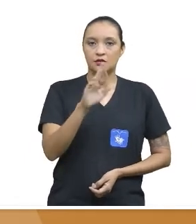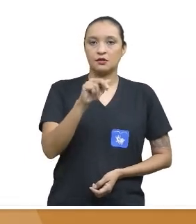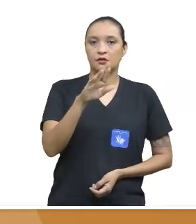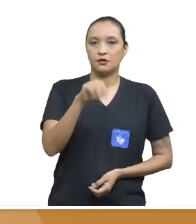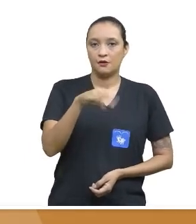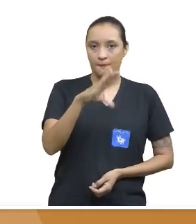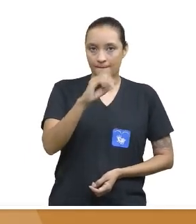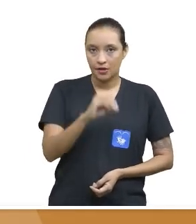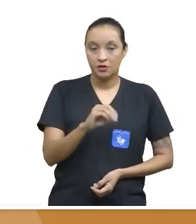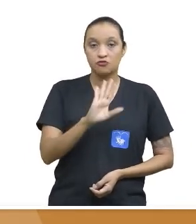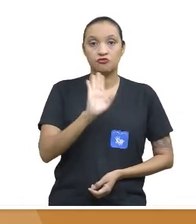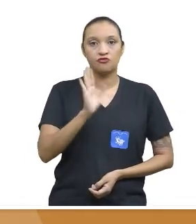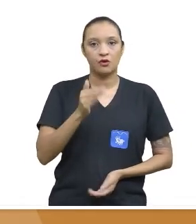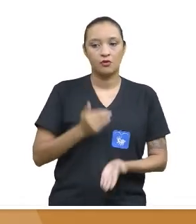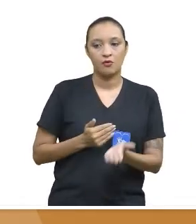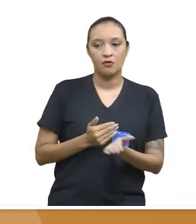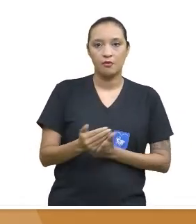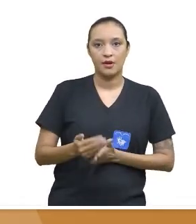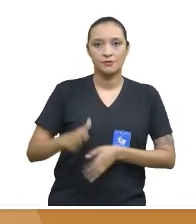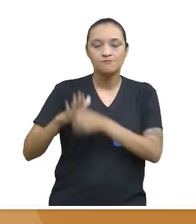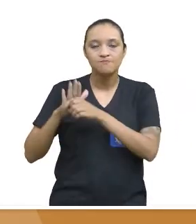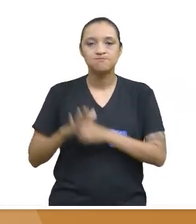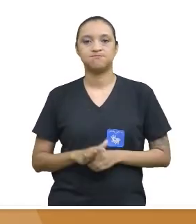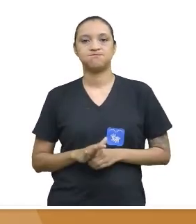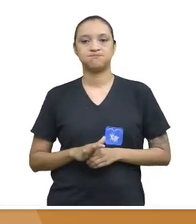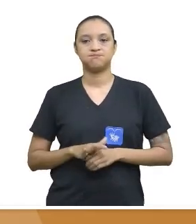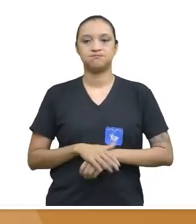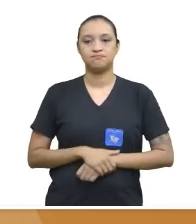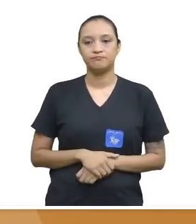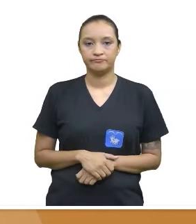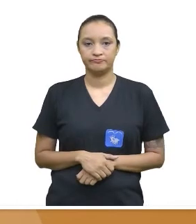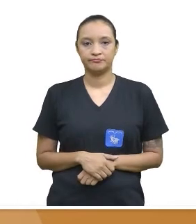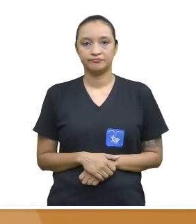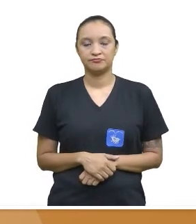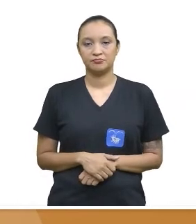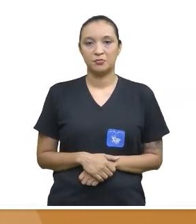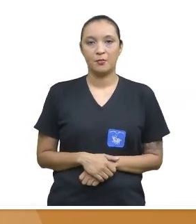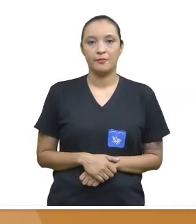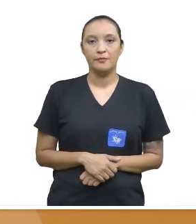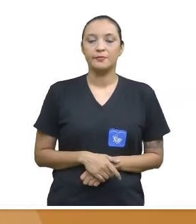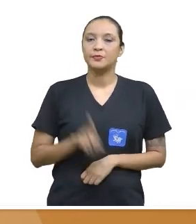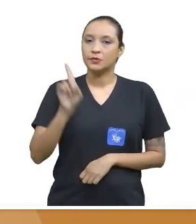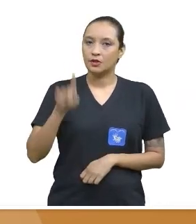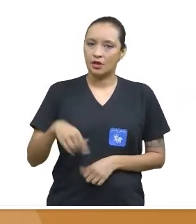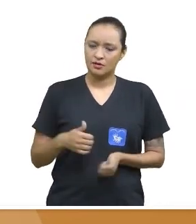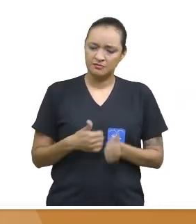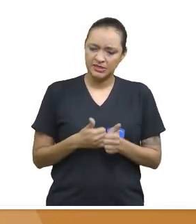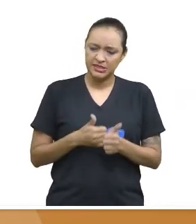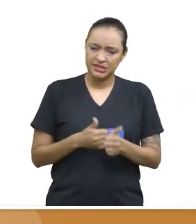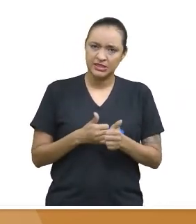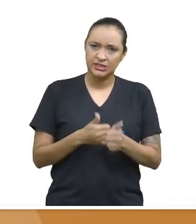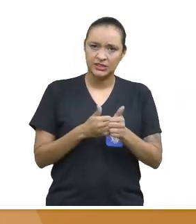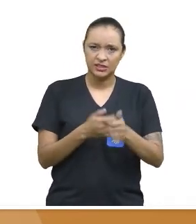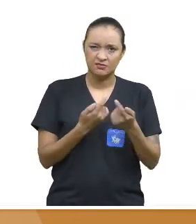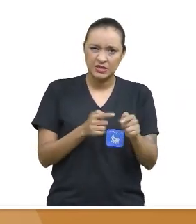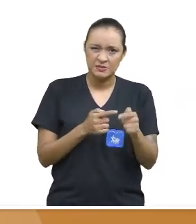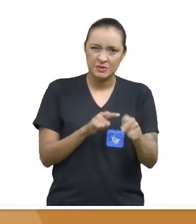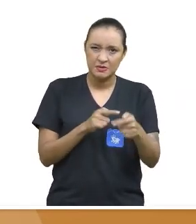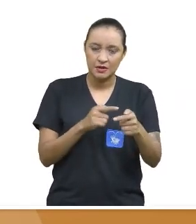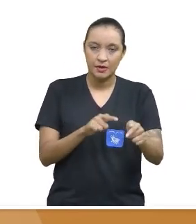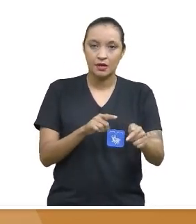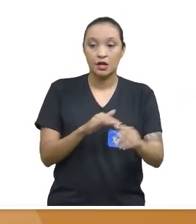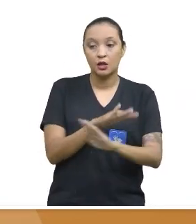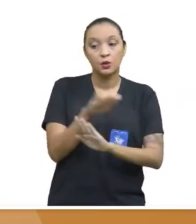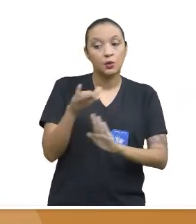de ato uma repressão. E essa repressão, ela é essa perseguição a todos aqueles que estavam associados ao